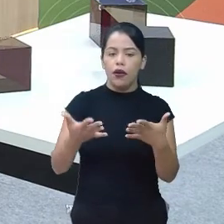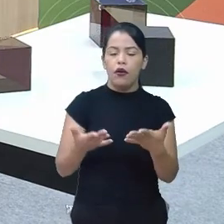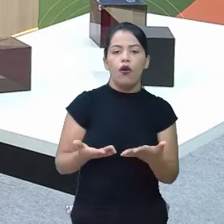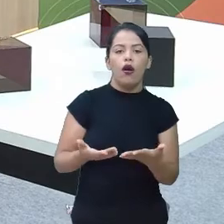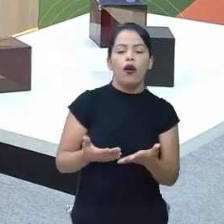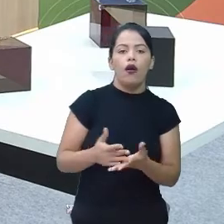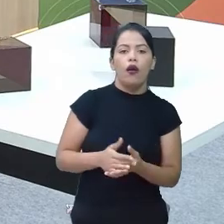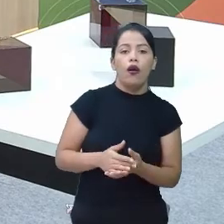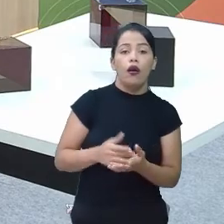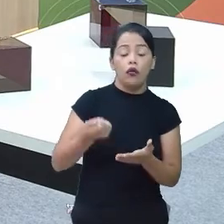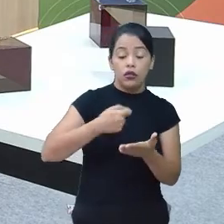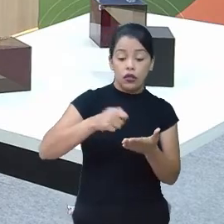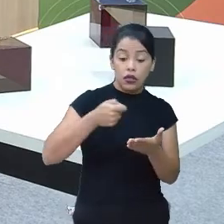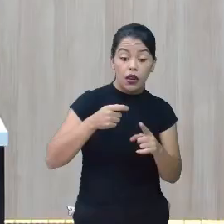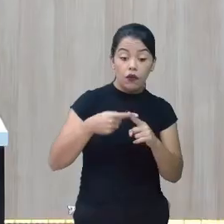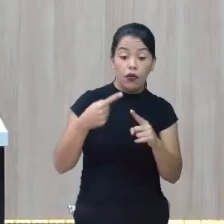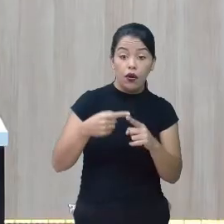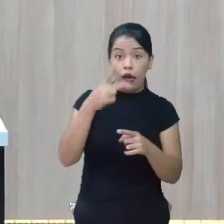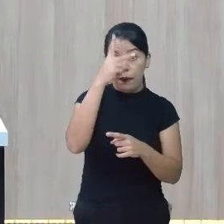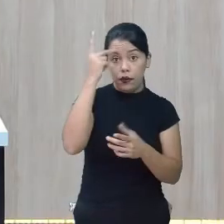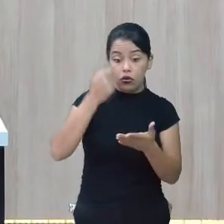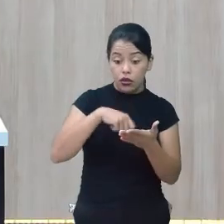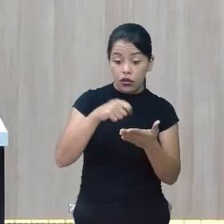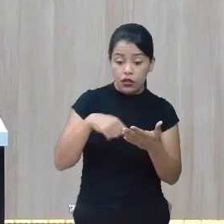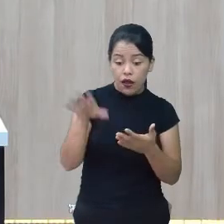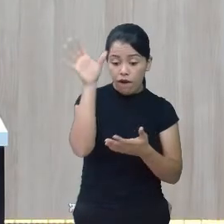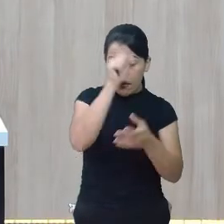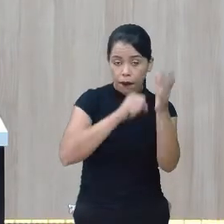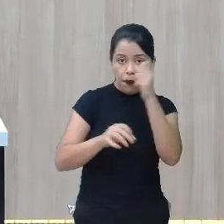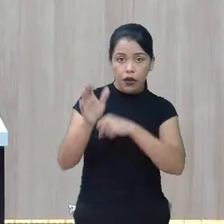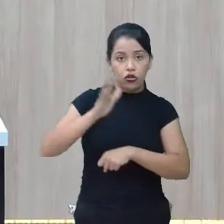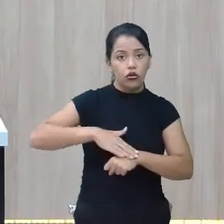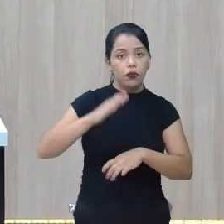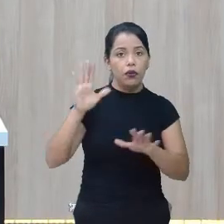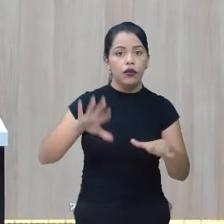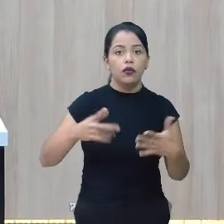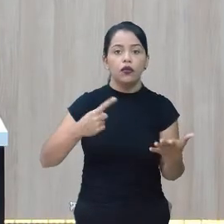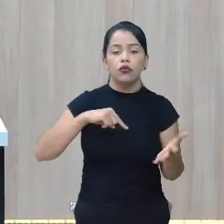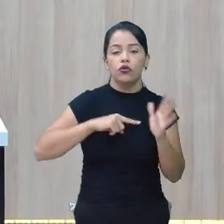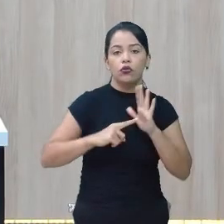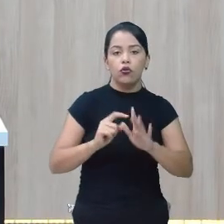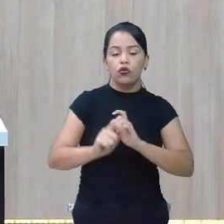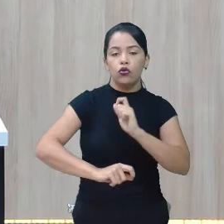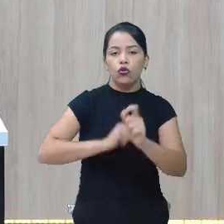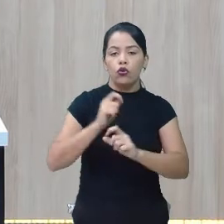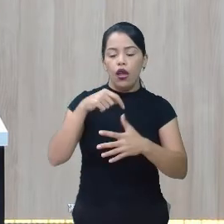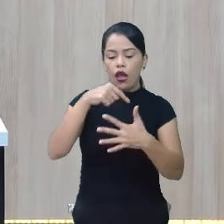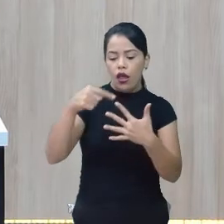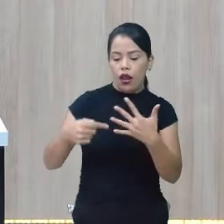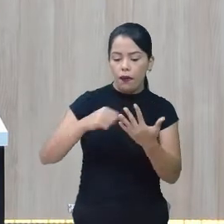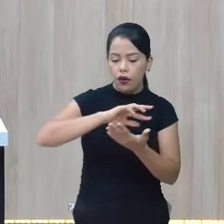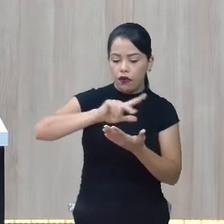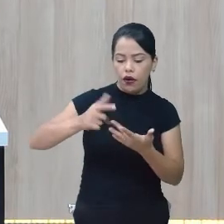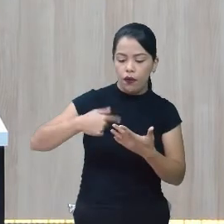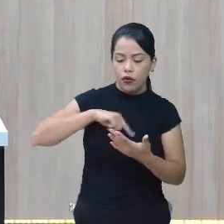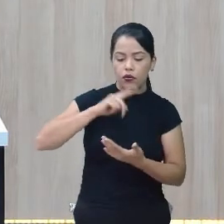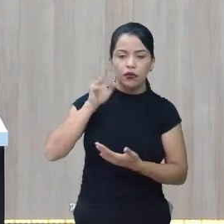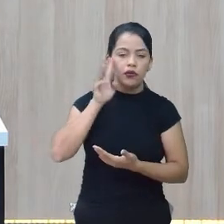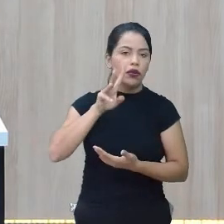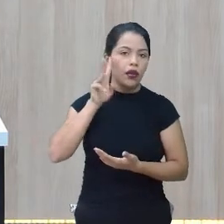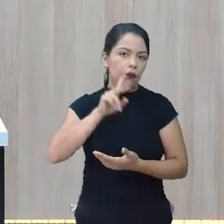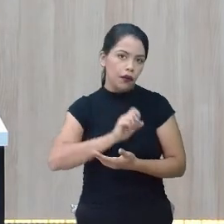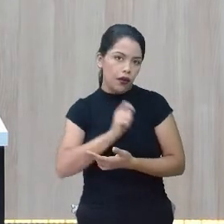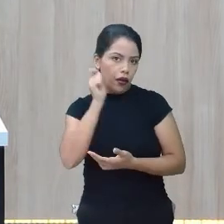escreve aprende mais, tá certo? Então, vamos lá. Aqui a gente trouxe aqui uns elementos para que a gente lembre dessa ideia do